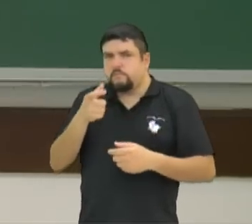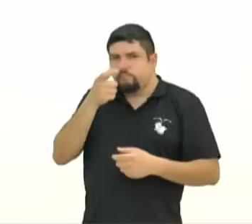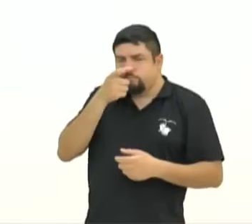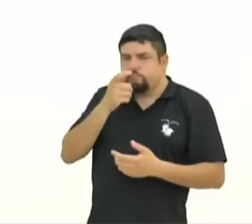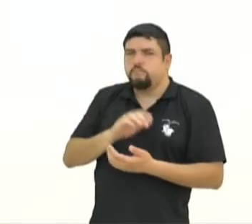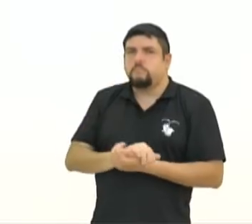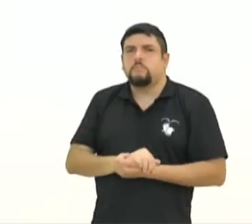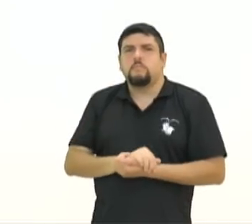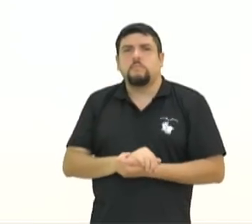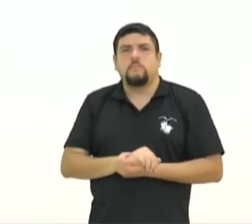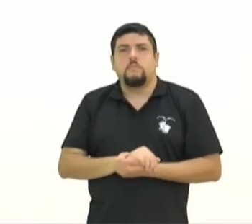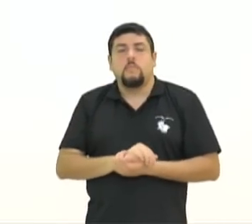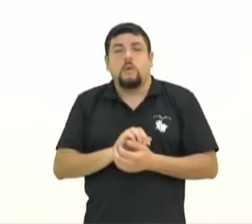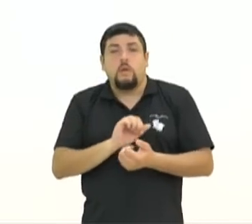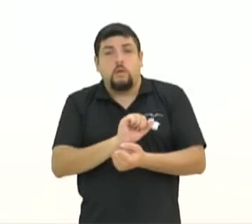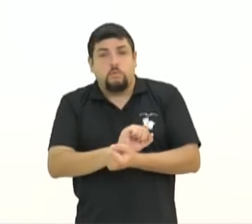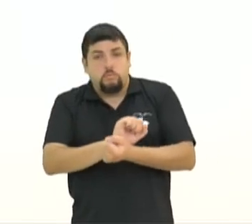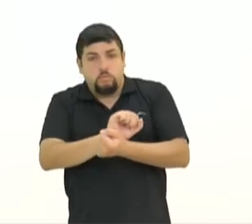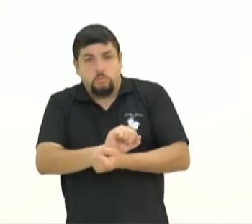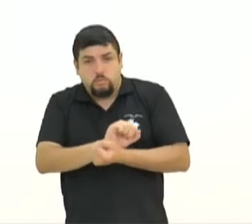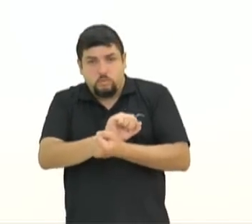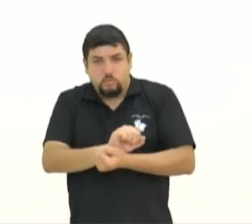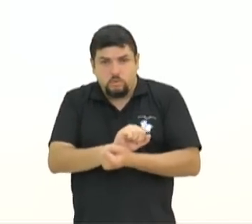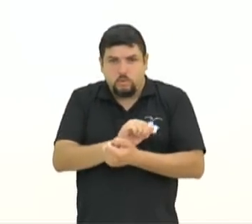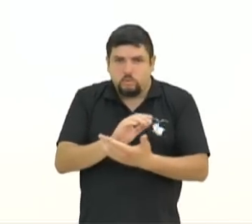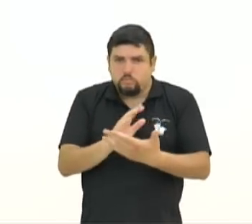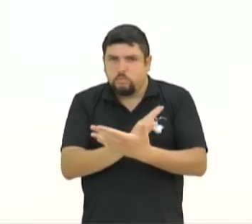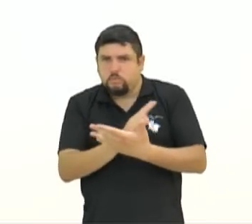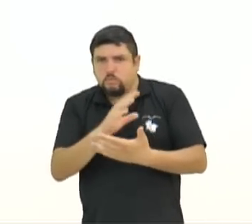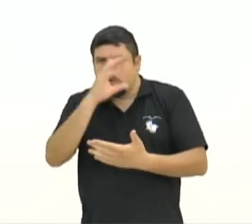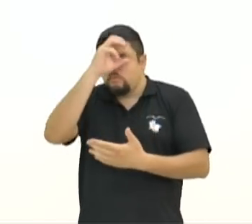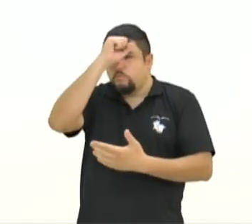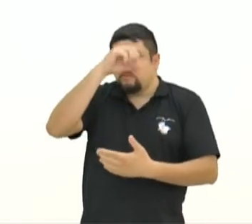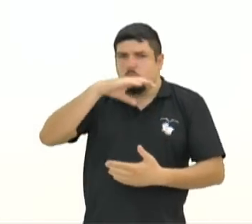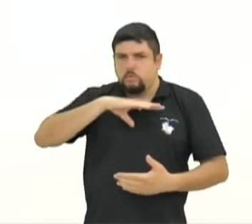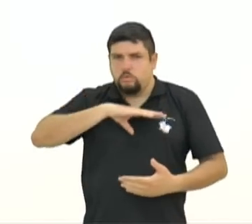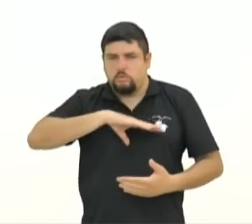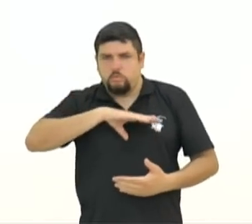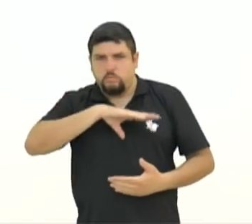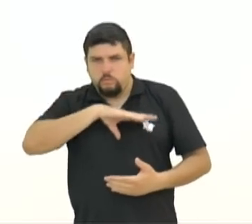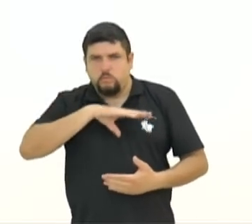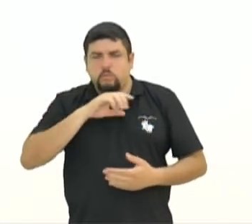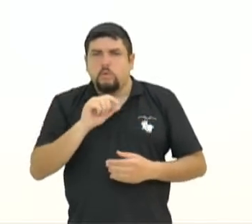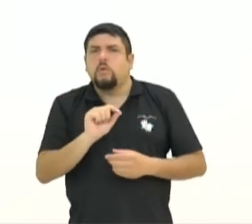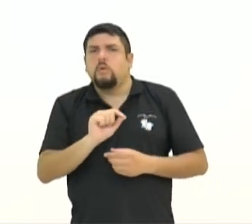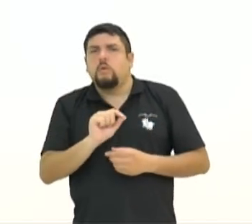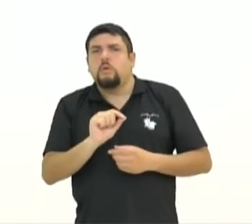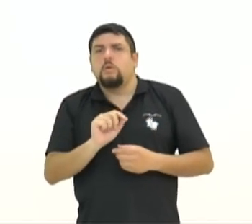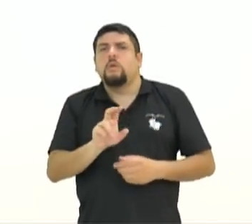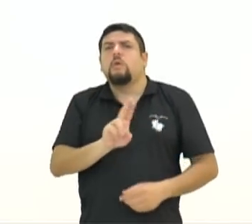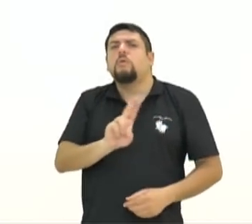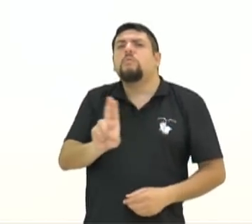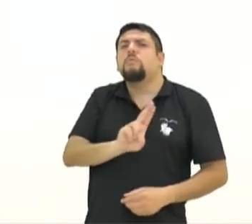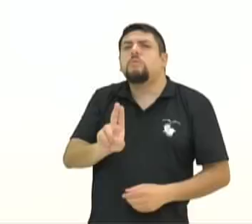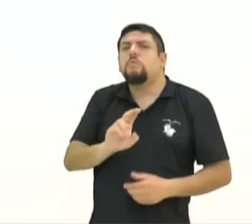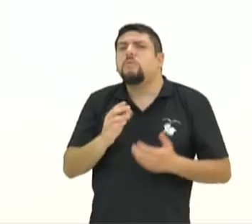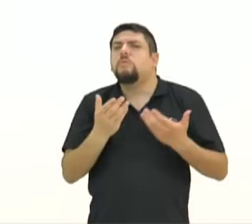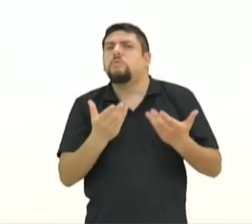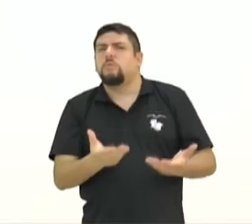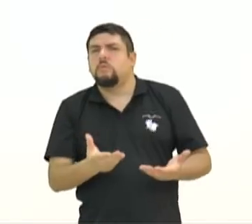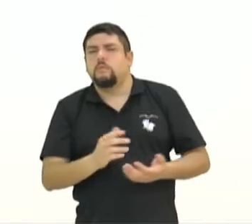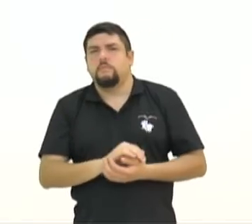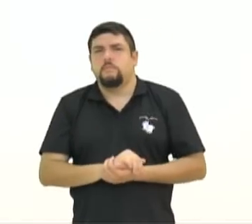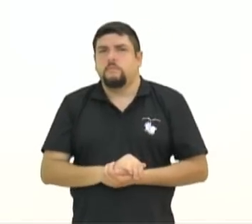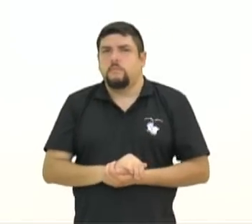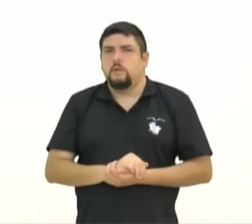Os escravos que aprendiam o idioma português e geralmente trabalhavam nos afazeres domésticos, eles eram chamados de... Vou